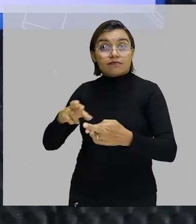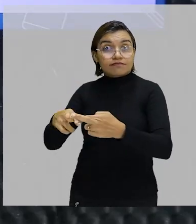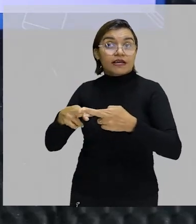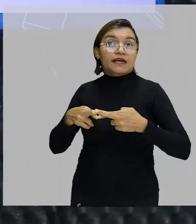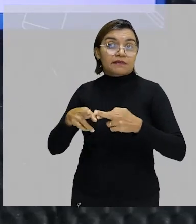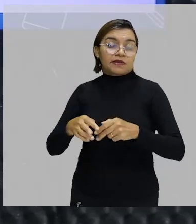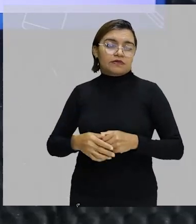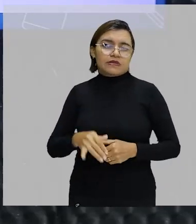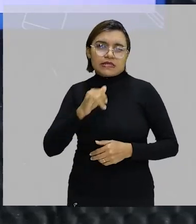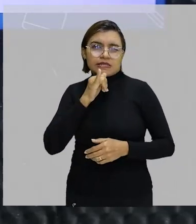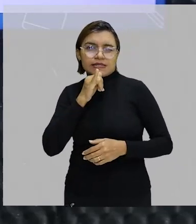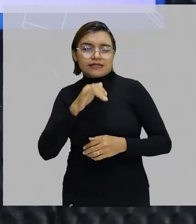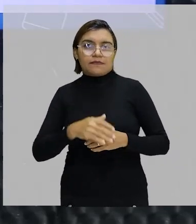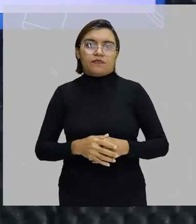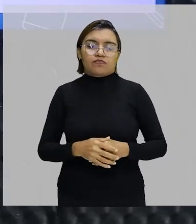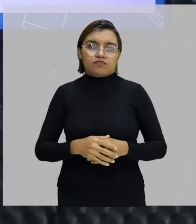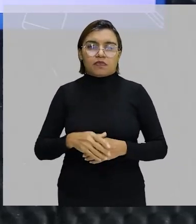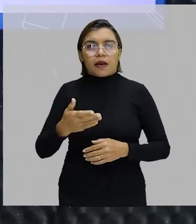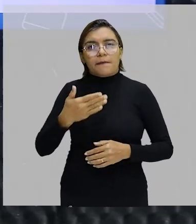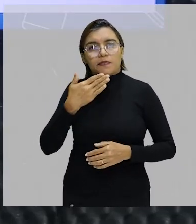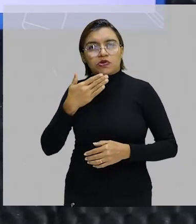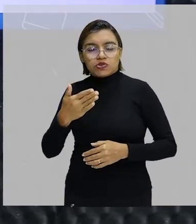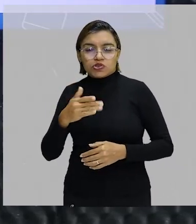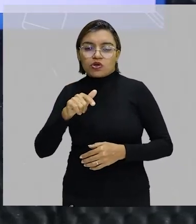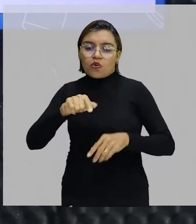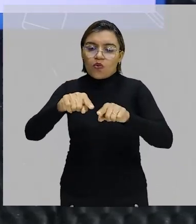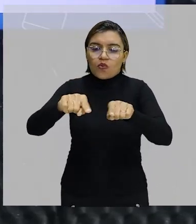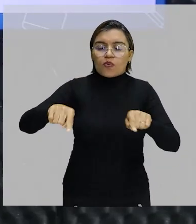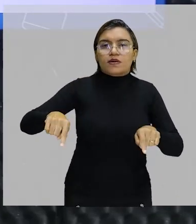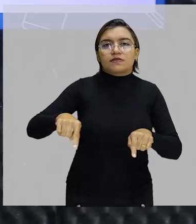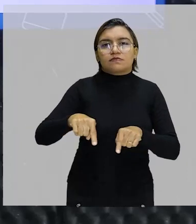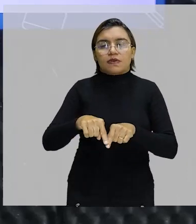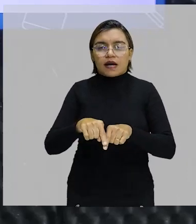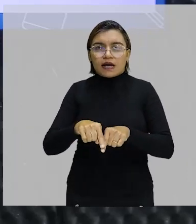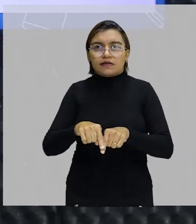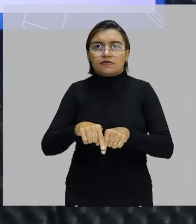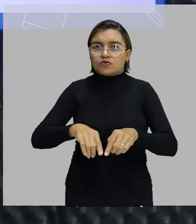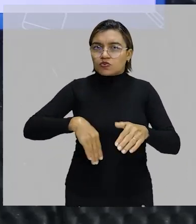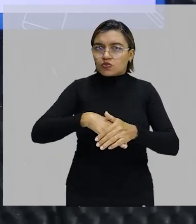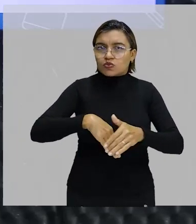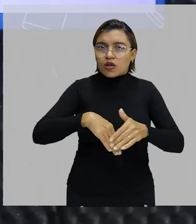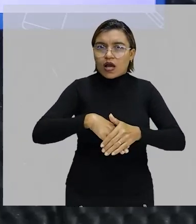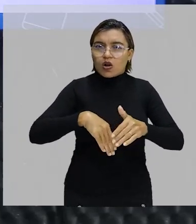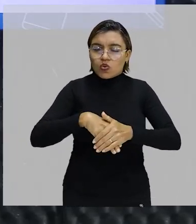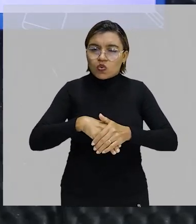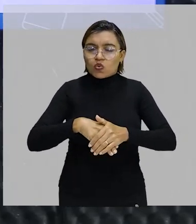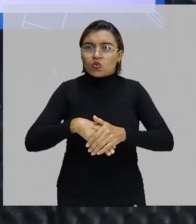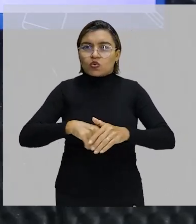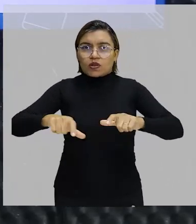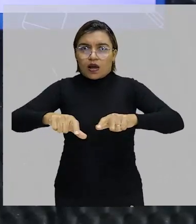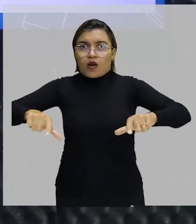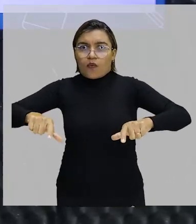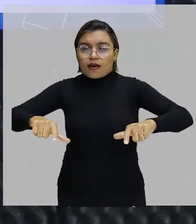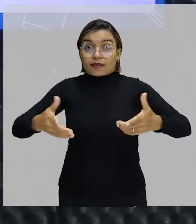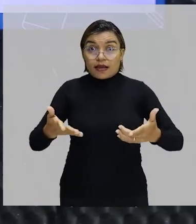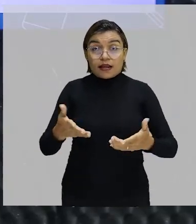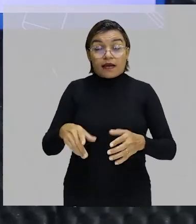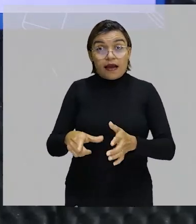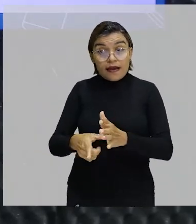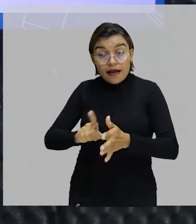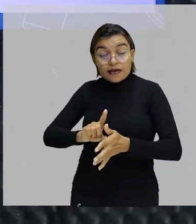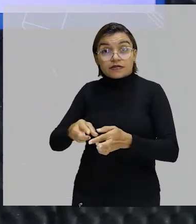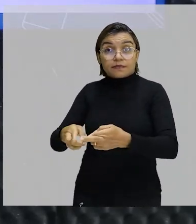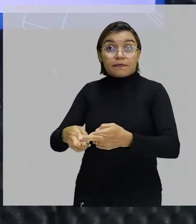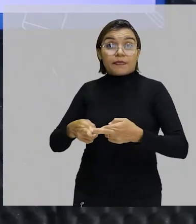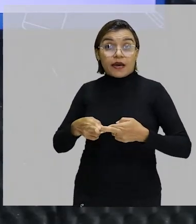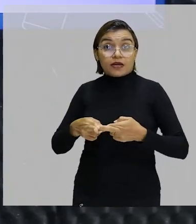pedir um espaço. Às vezes os alunos querem jogar bola no final de semana na quadra da escola. Faz um requerimento para o gestor.